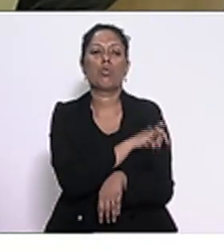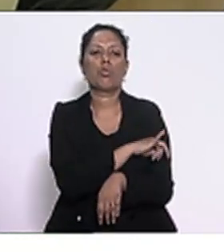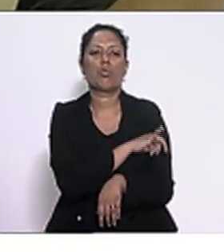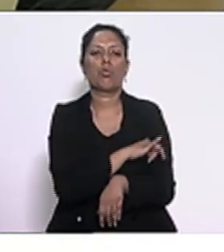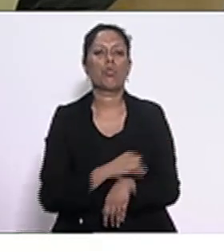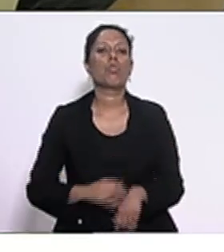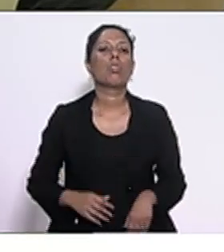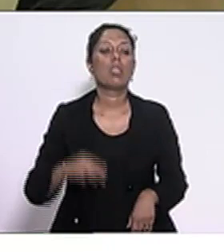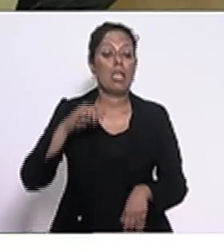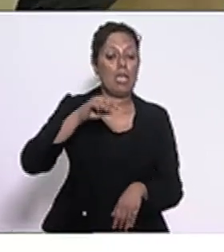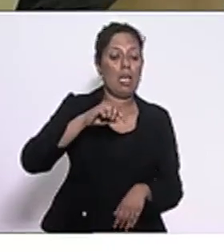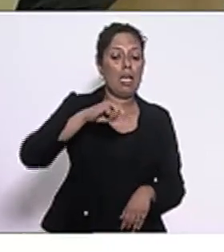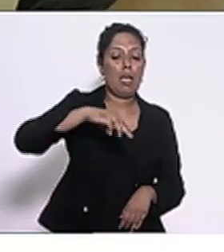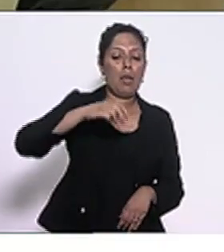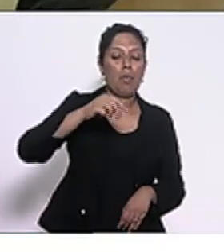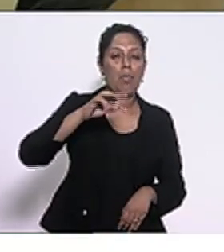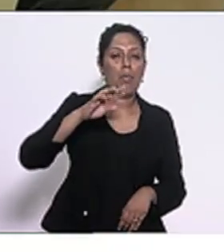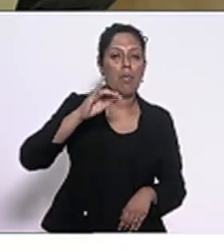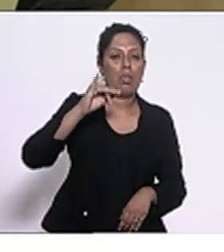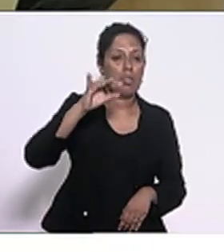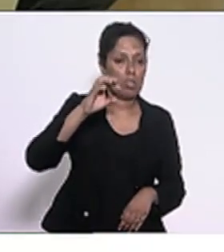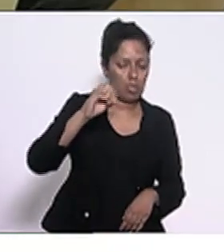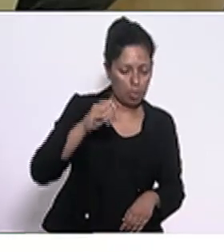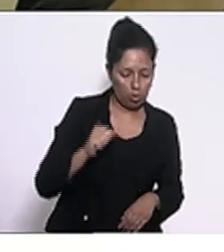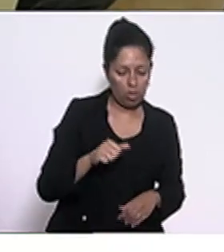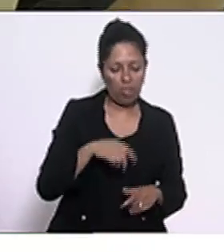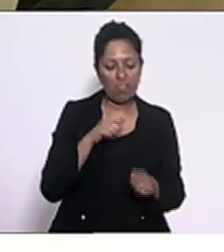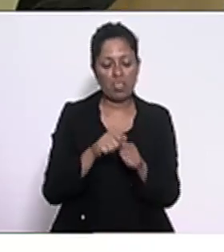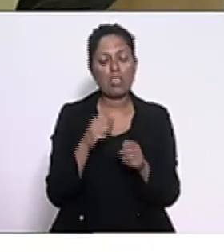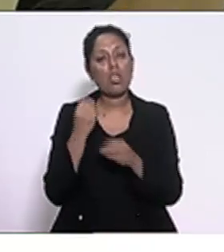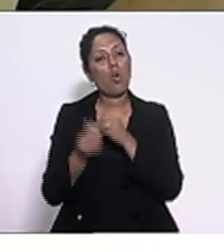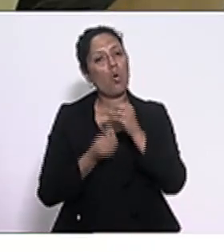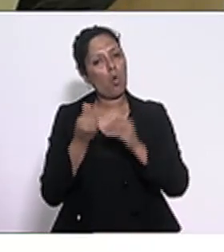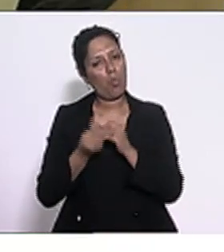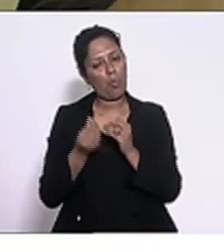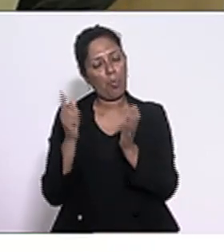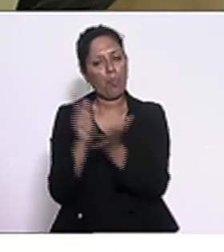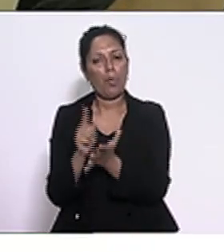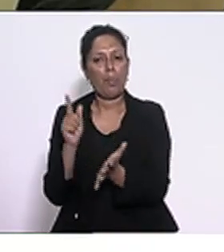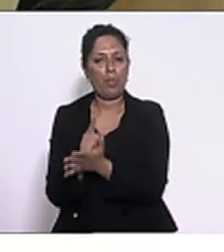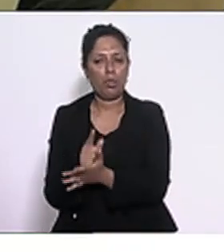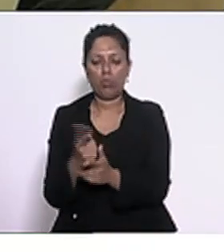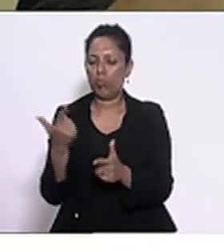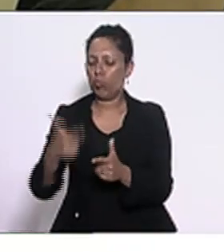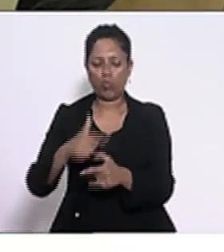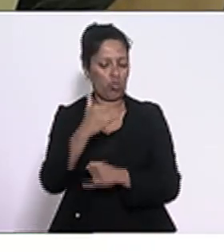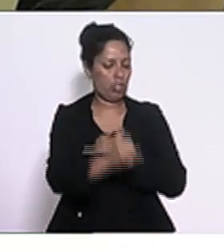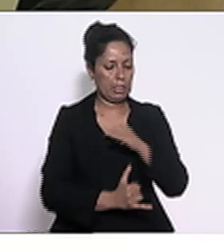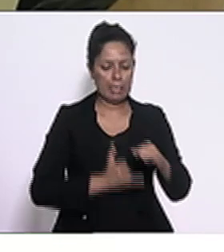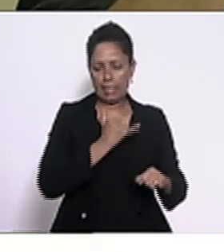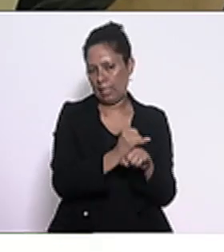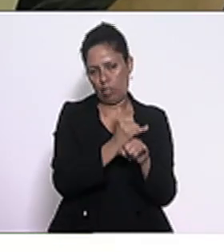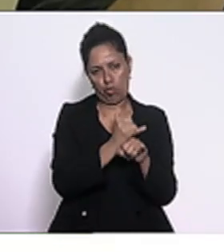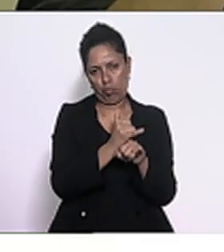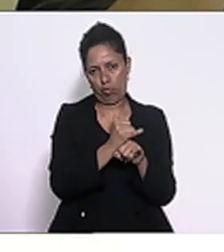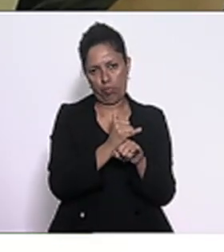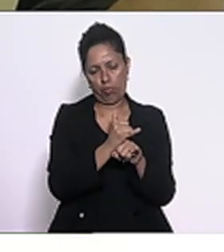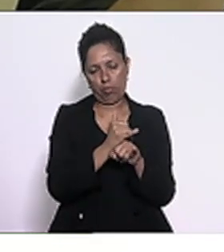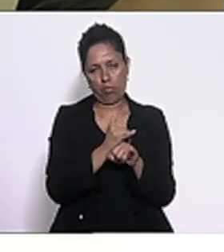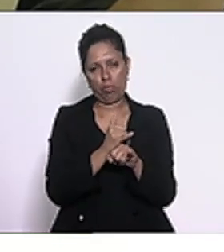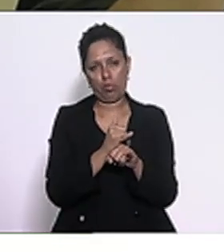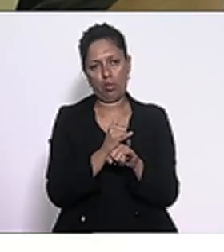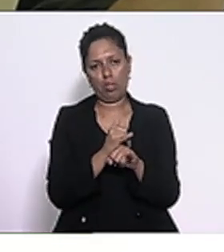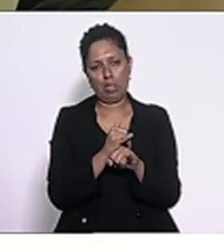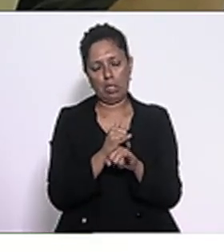E essa matrícula era feita em papel, não tinha sistema automatizado.